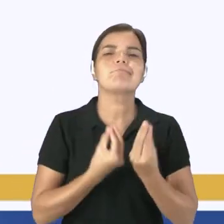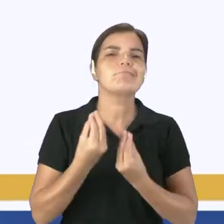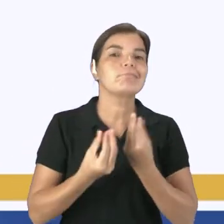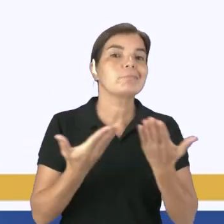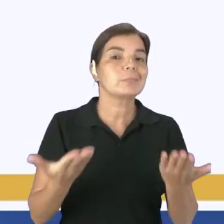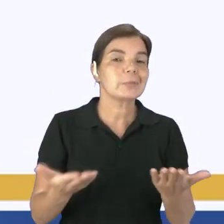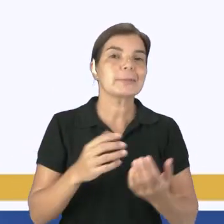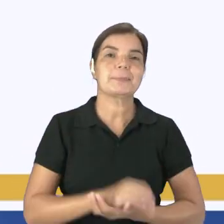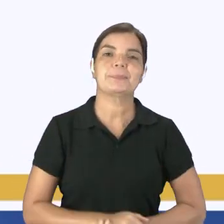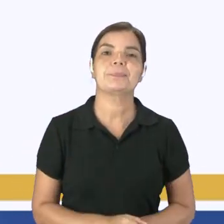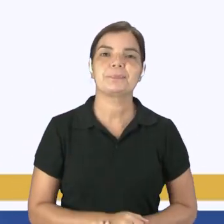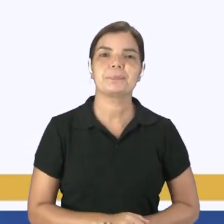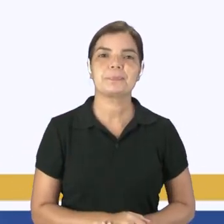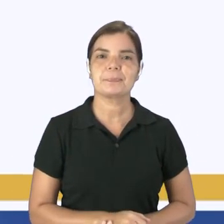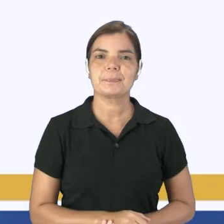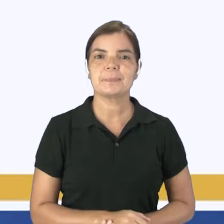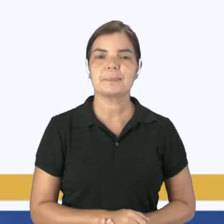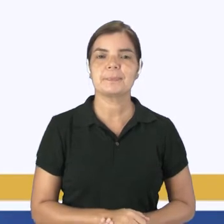E aí?